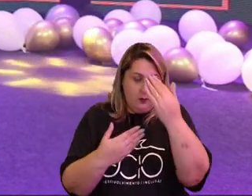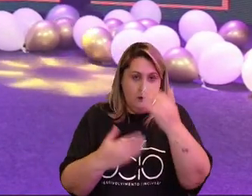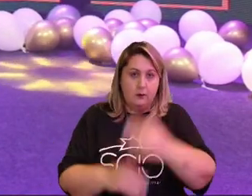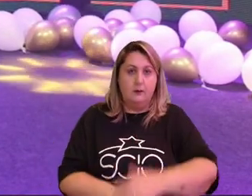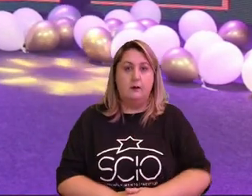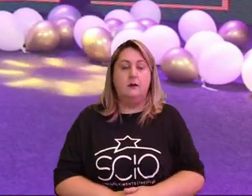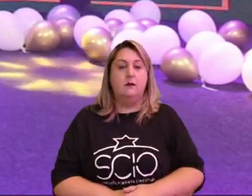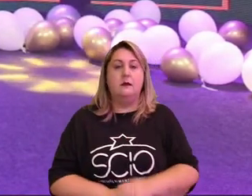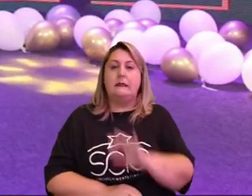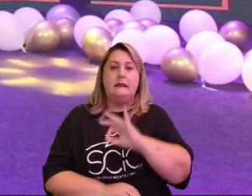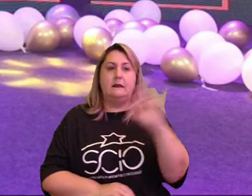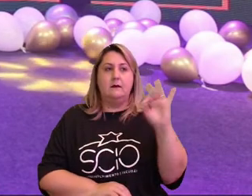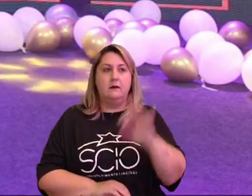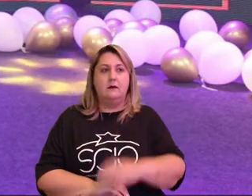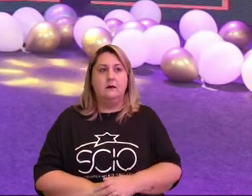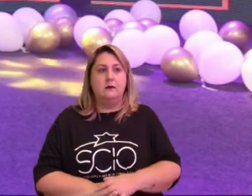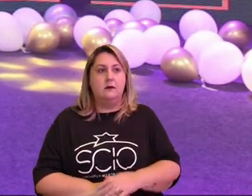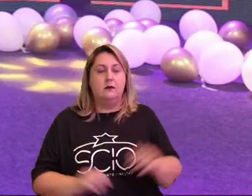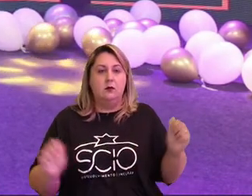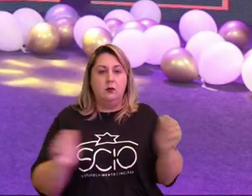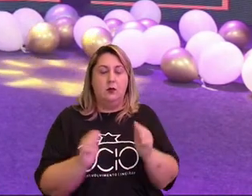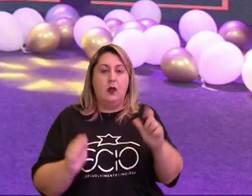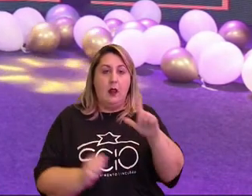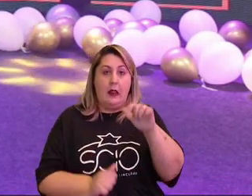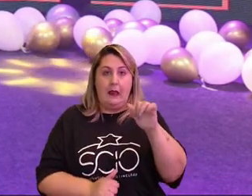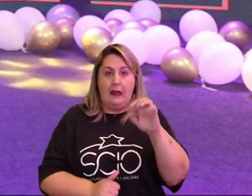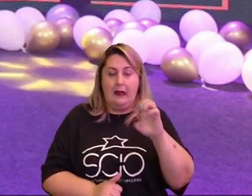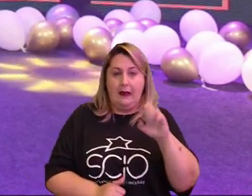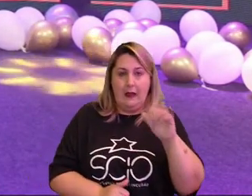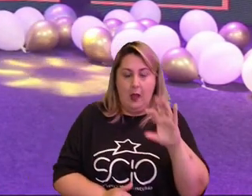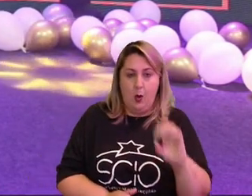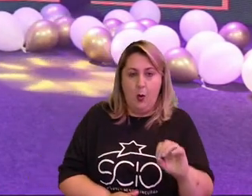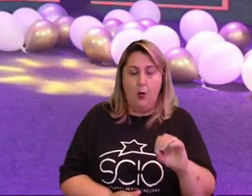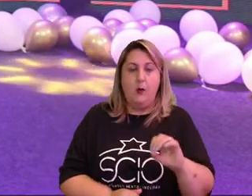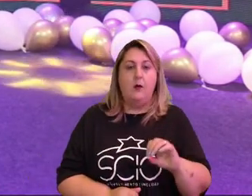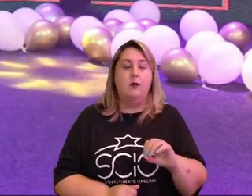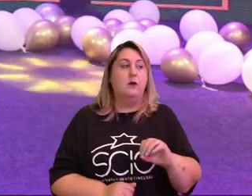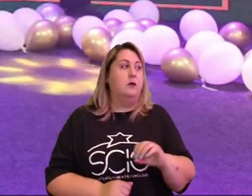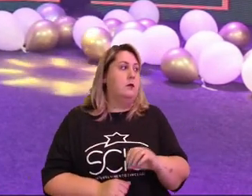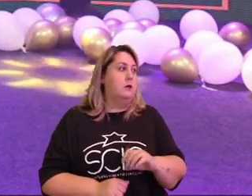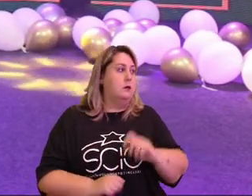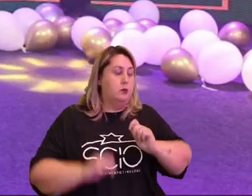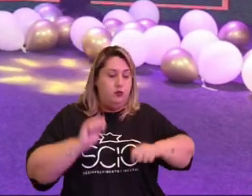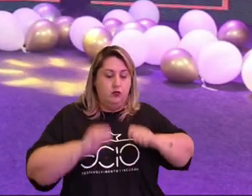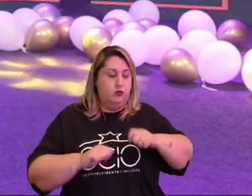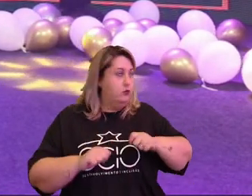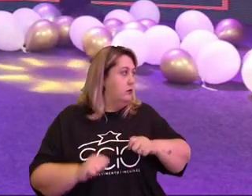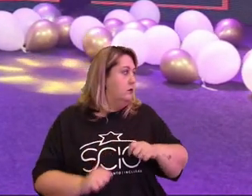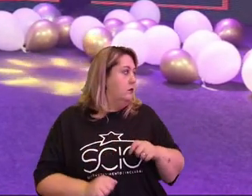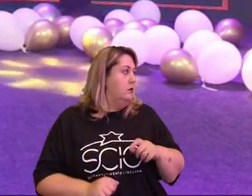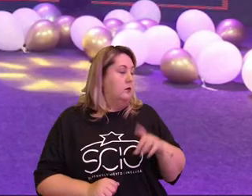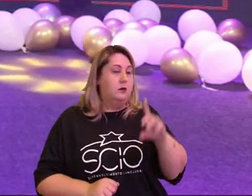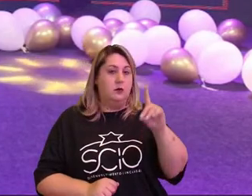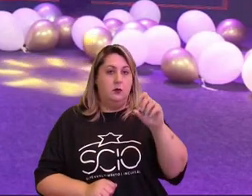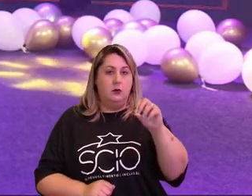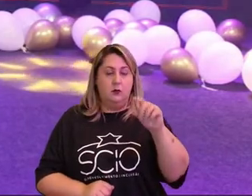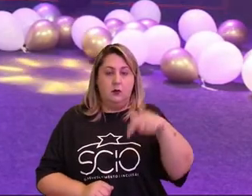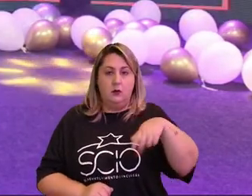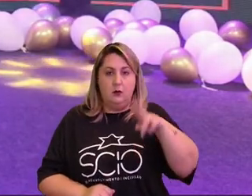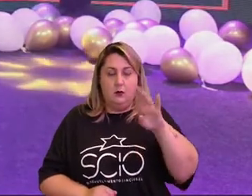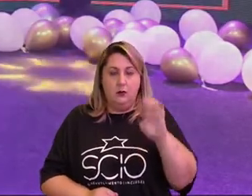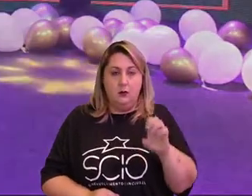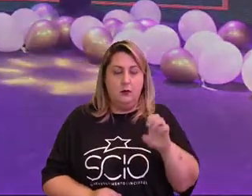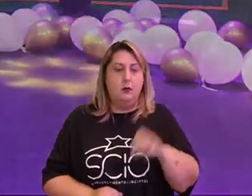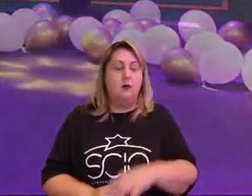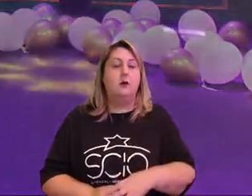estão assim incríveis. Ali na sanfona, o Léo. Léo, obrigado, Léo. Aqui valeu. No contrabaixo, Doug. Doug, obrigado, meu